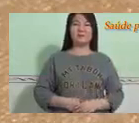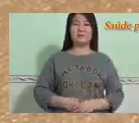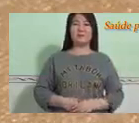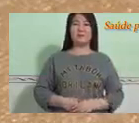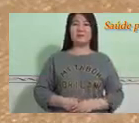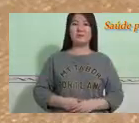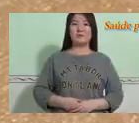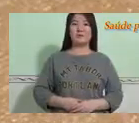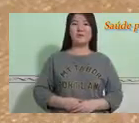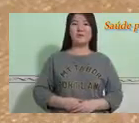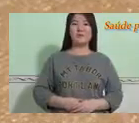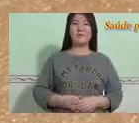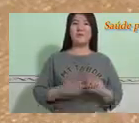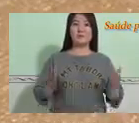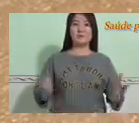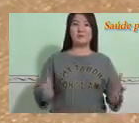podem deformar a pele.